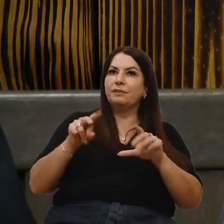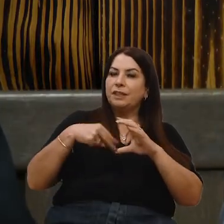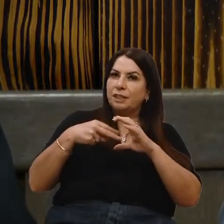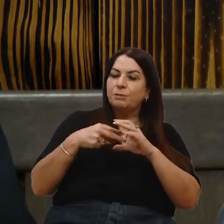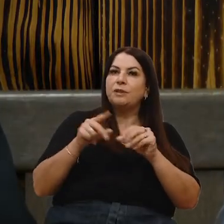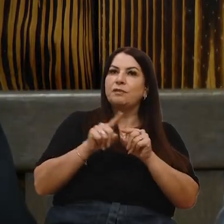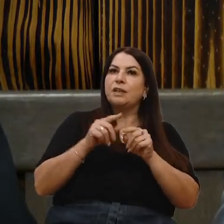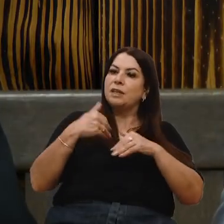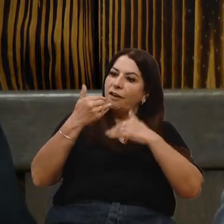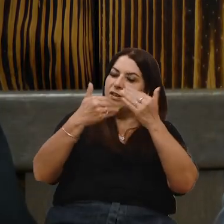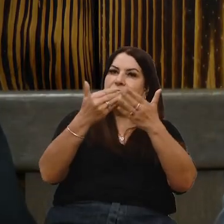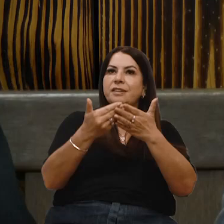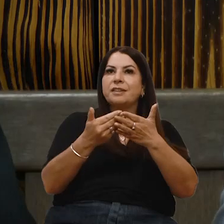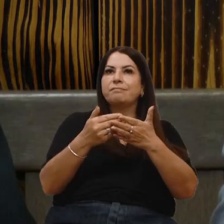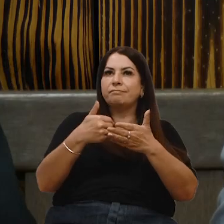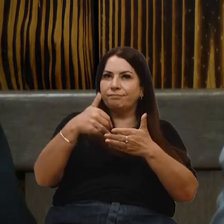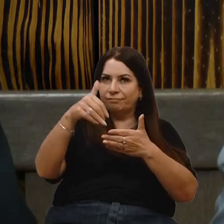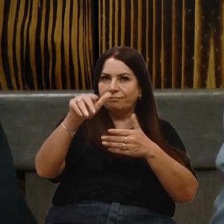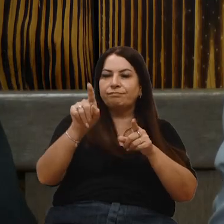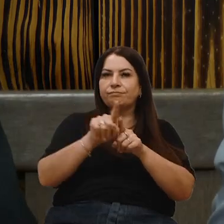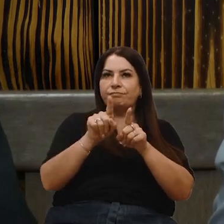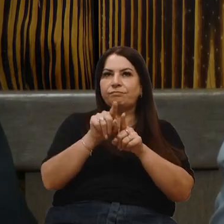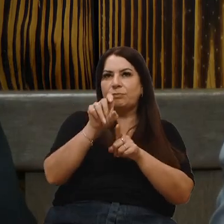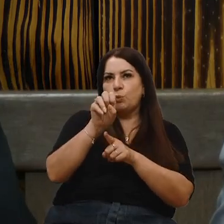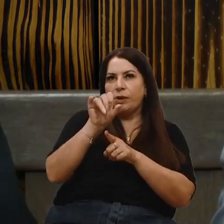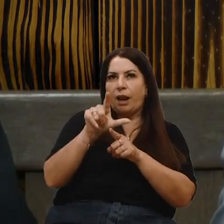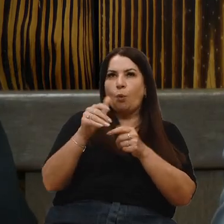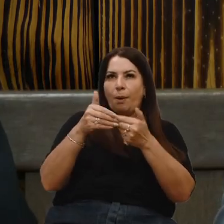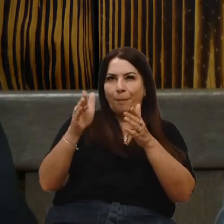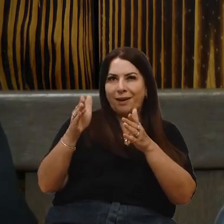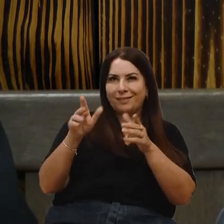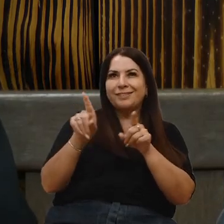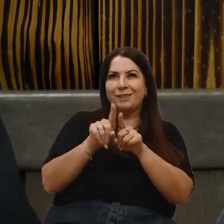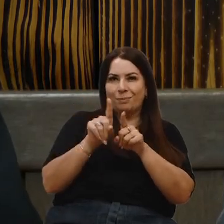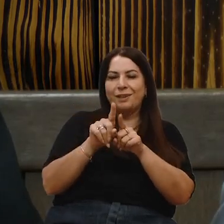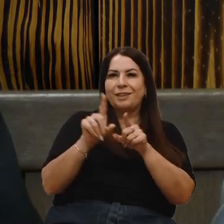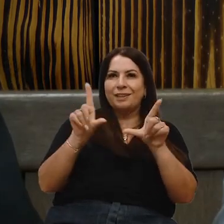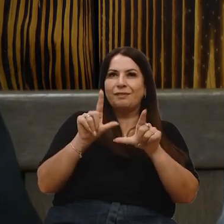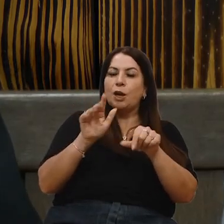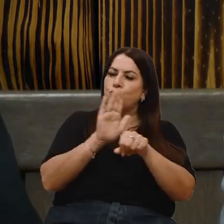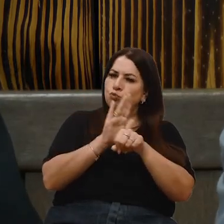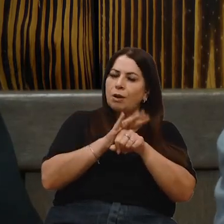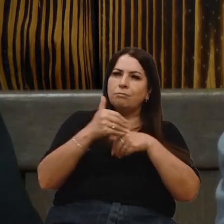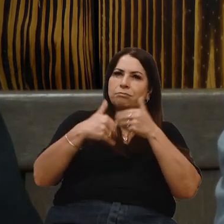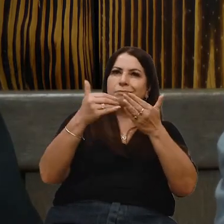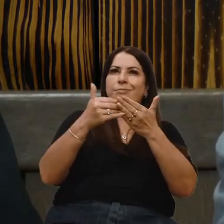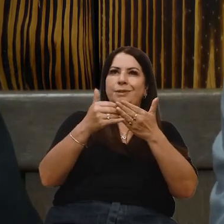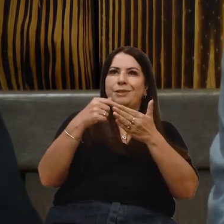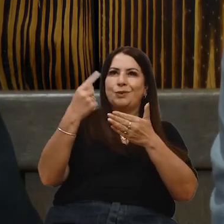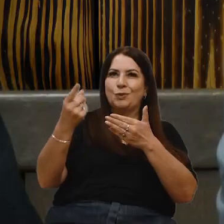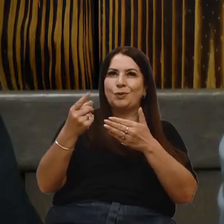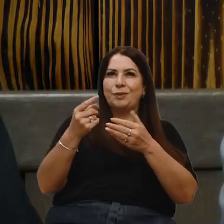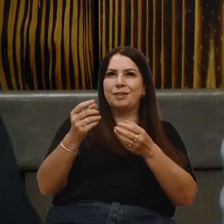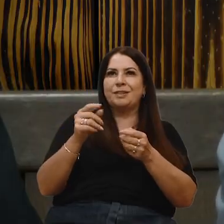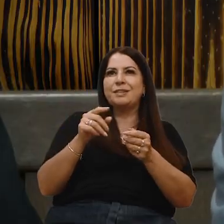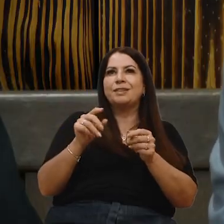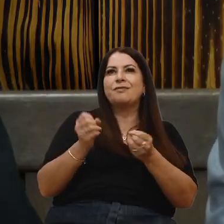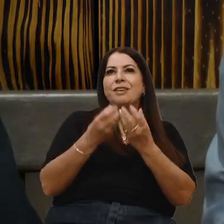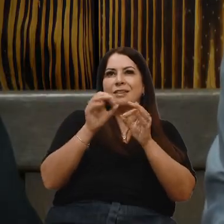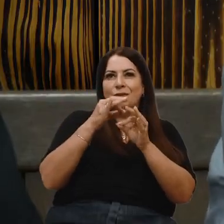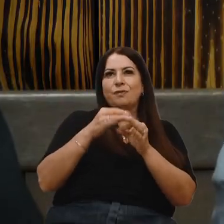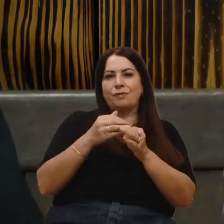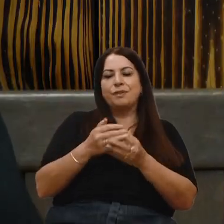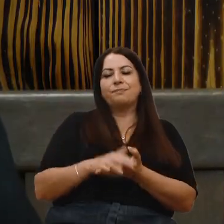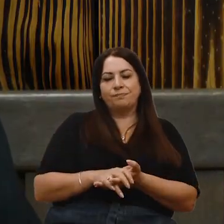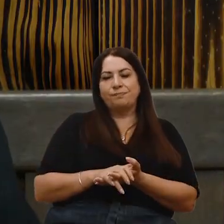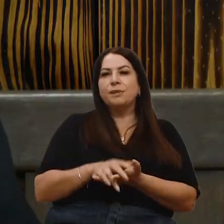TV Câmara, além de tudo, vai avançar. Logo, logo a gente terá o sinal aberto aí da TV Câmara, que ajudará mais ainda nas próximas edições, presidente